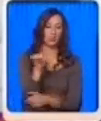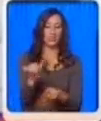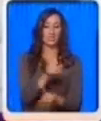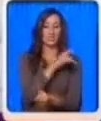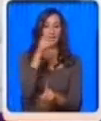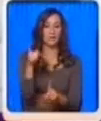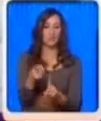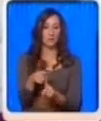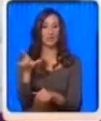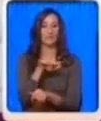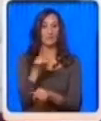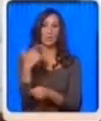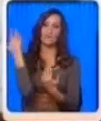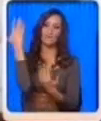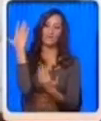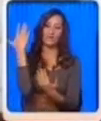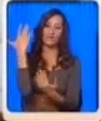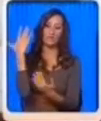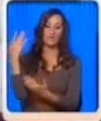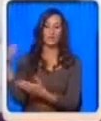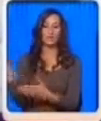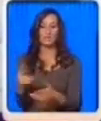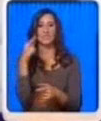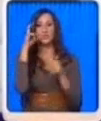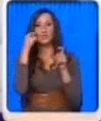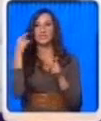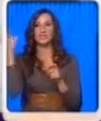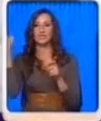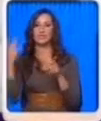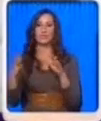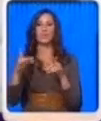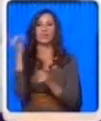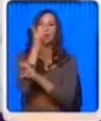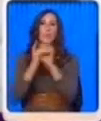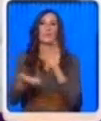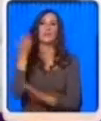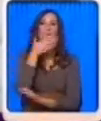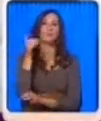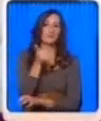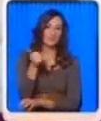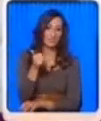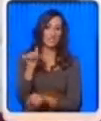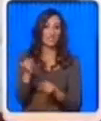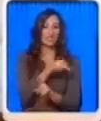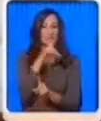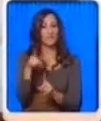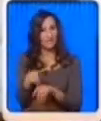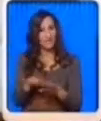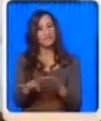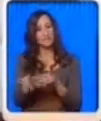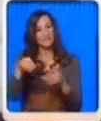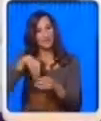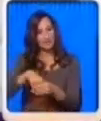ano, Lisboa foi considerado o destino turístico de referência da Europa. Na Europa. E nós referimos isso no